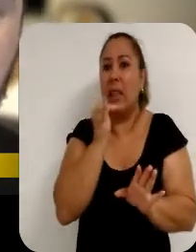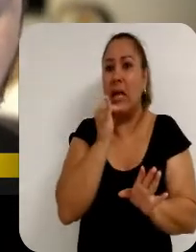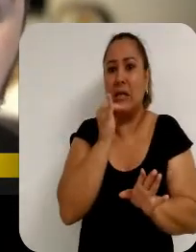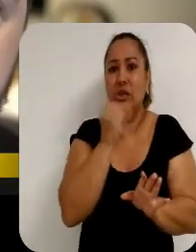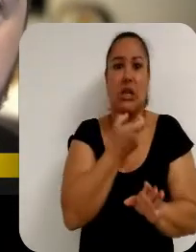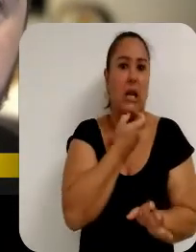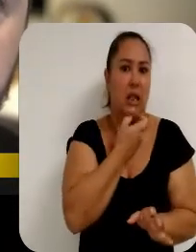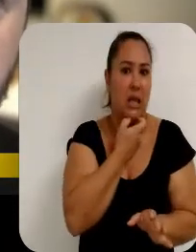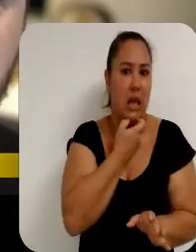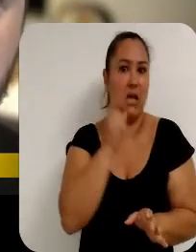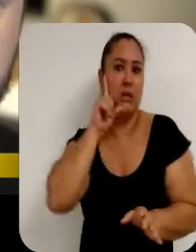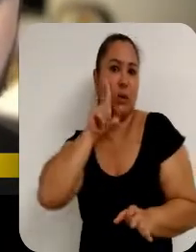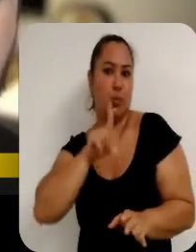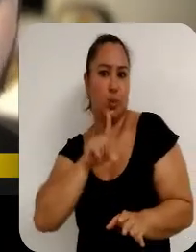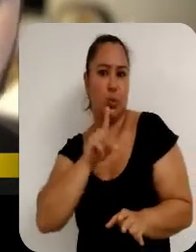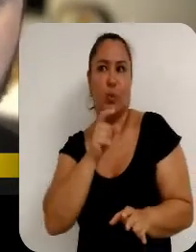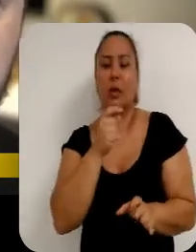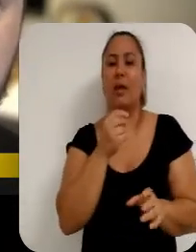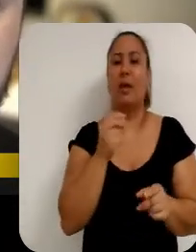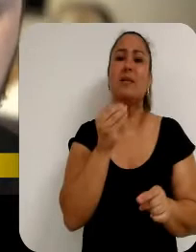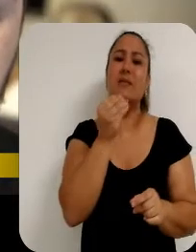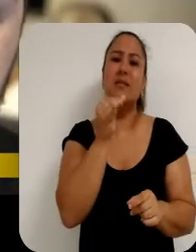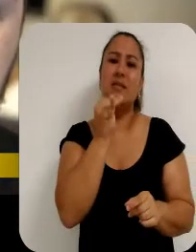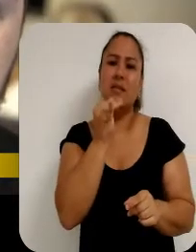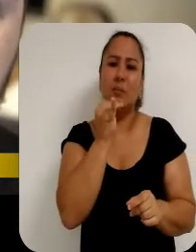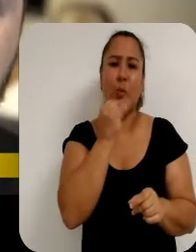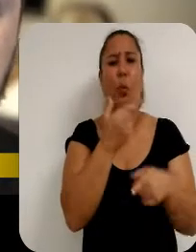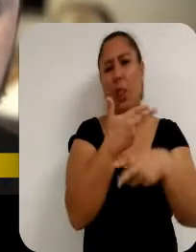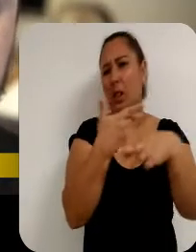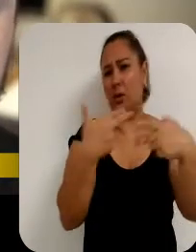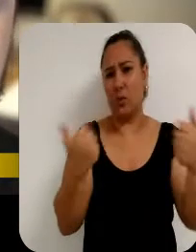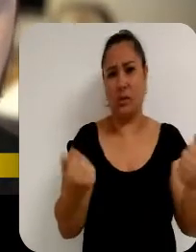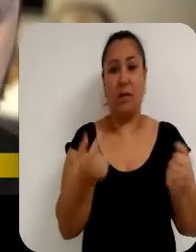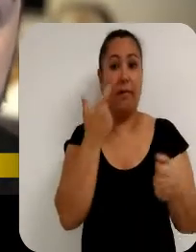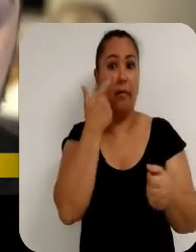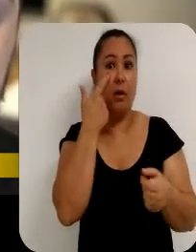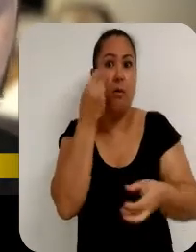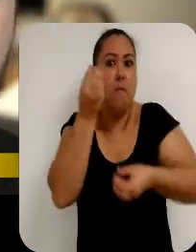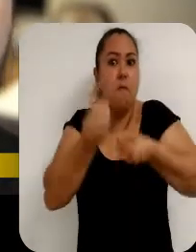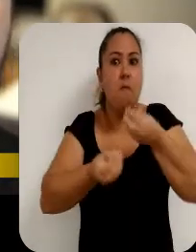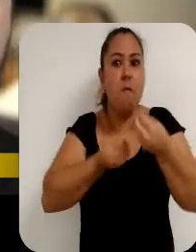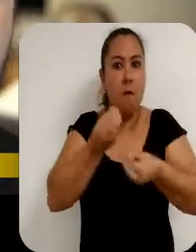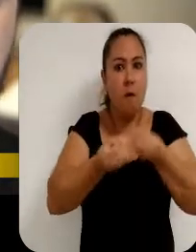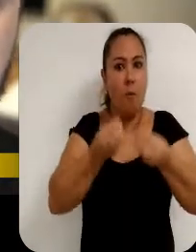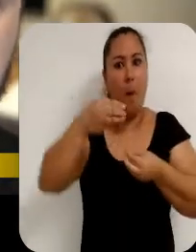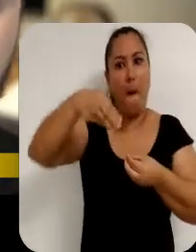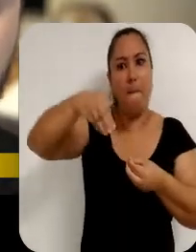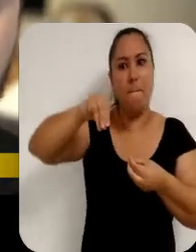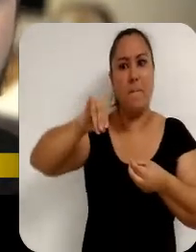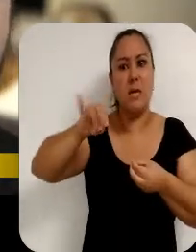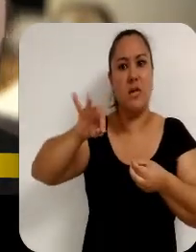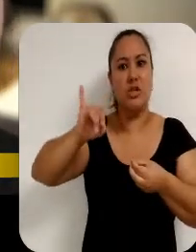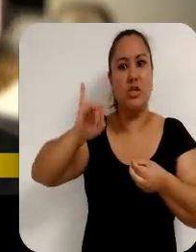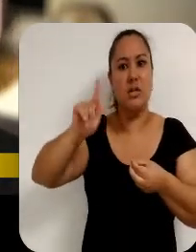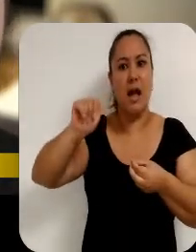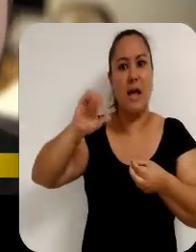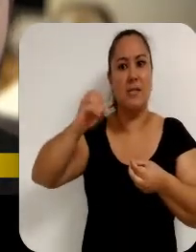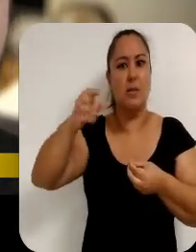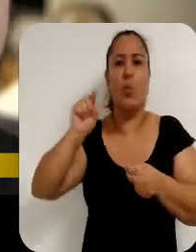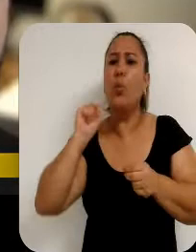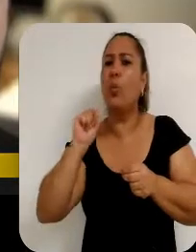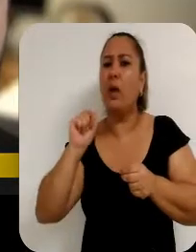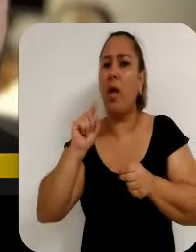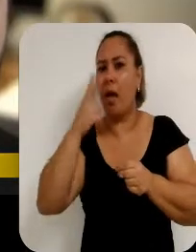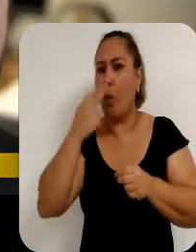simularam várias medidas. Eles simularam a mitigação, que é o que a gente está fazendo no Brasil, que é você parar a escola, parar a